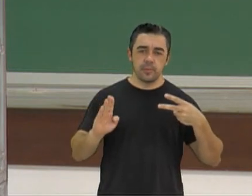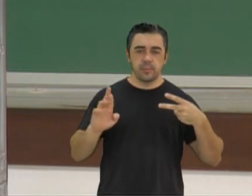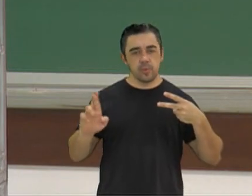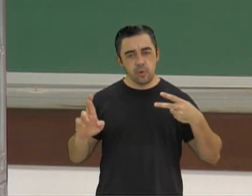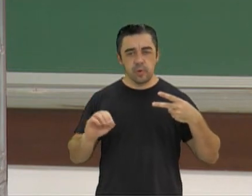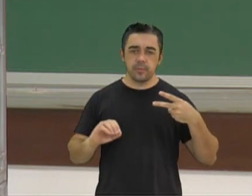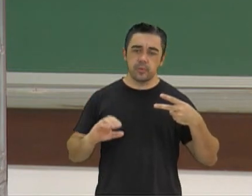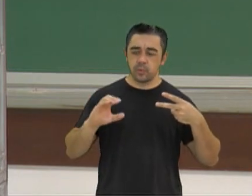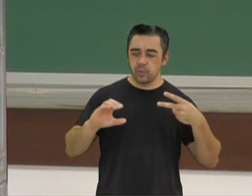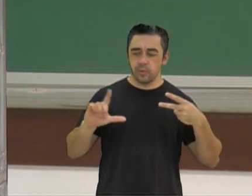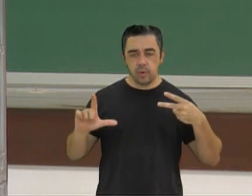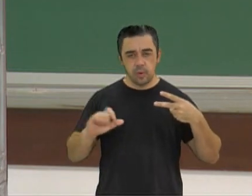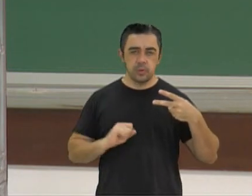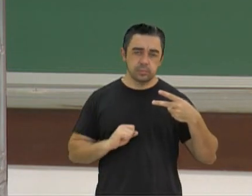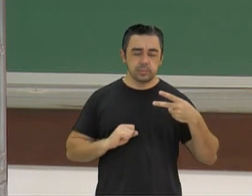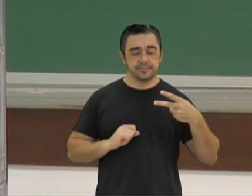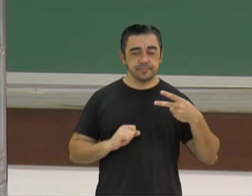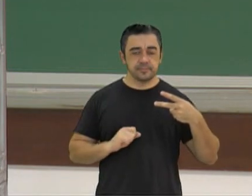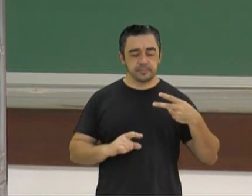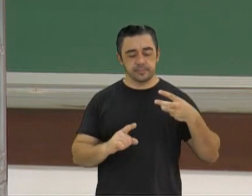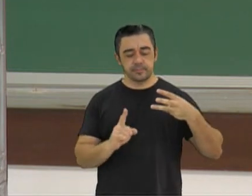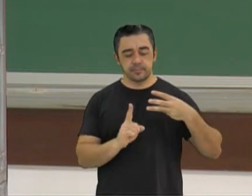né? Nós temos a